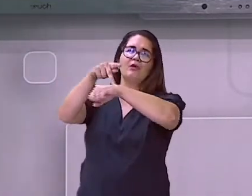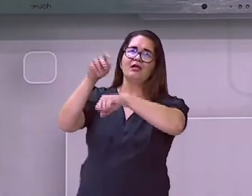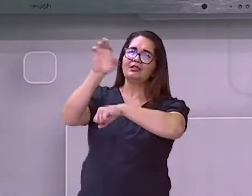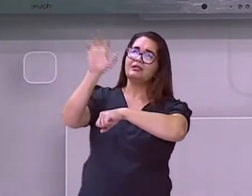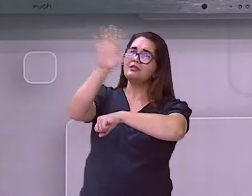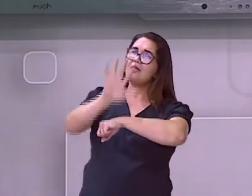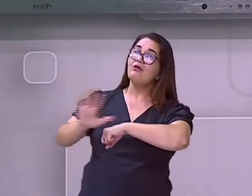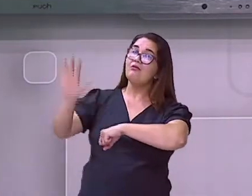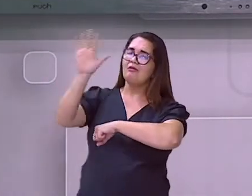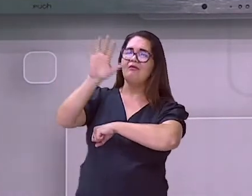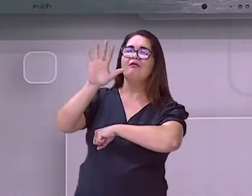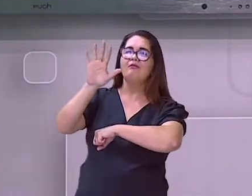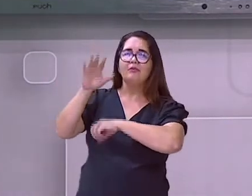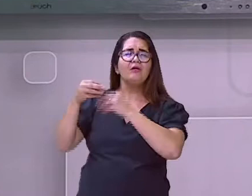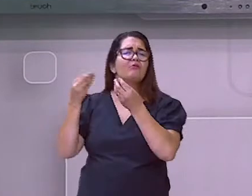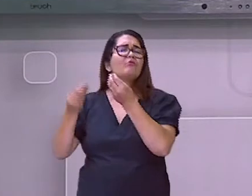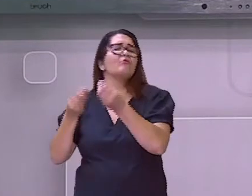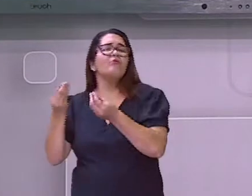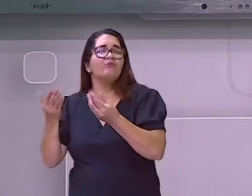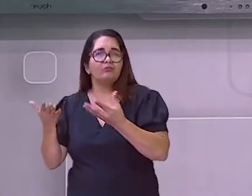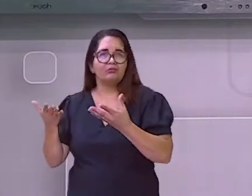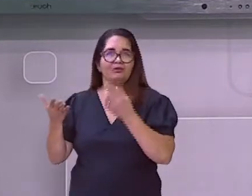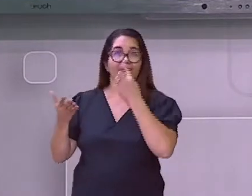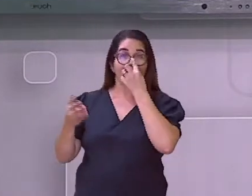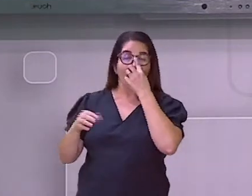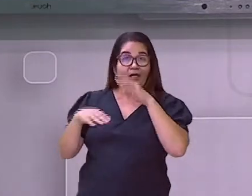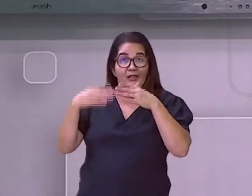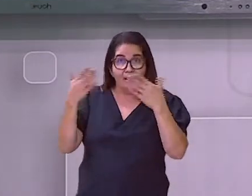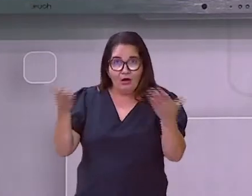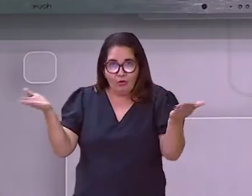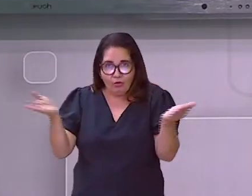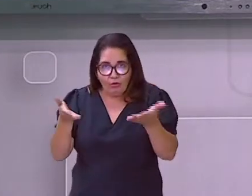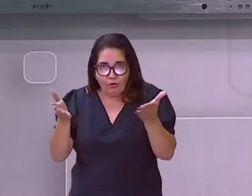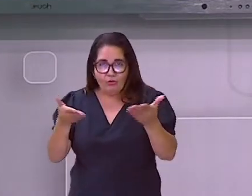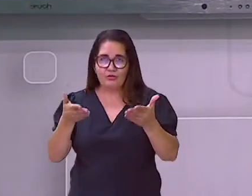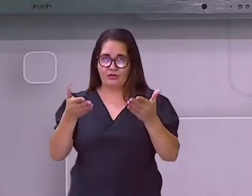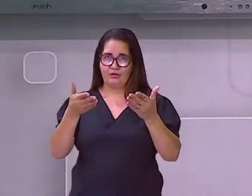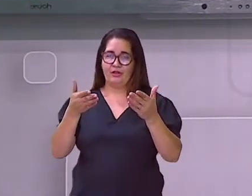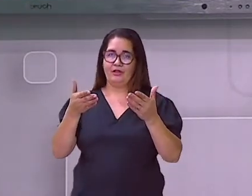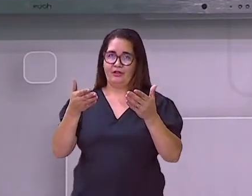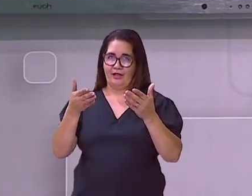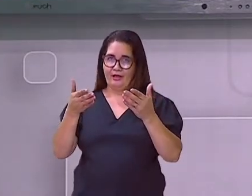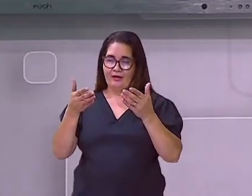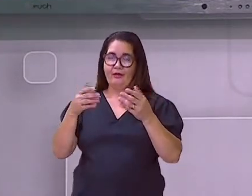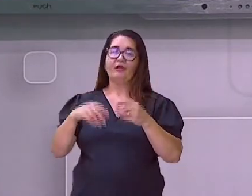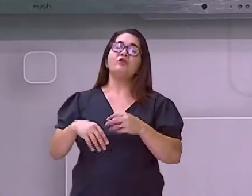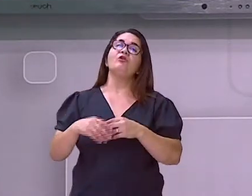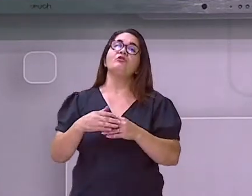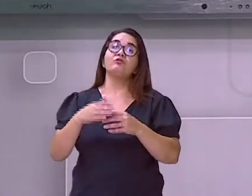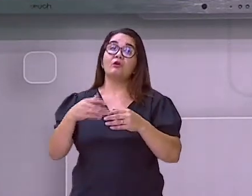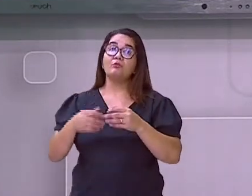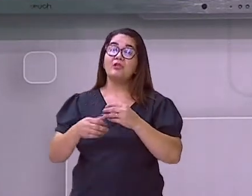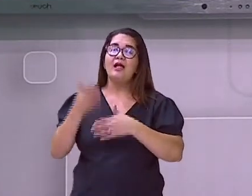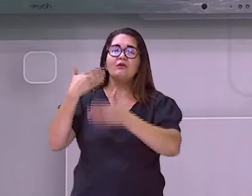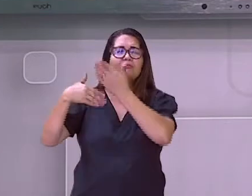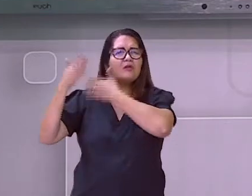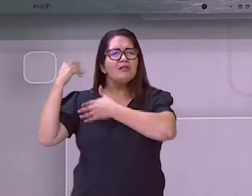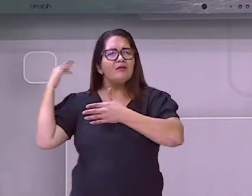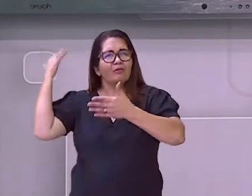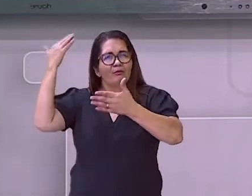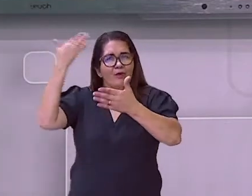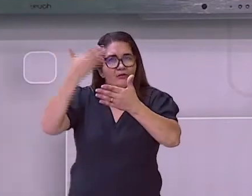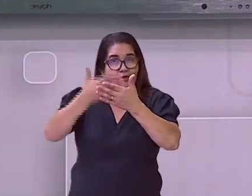que não é bem assim. E nós vamos falar um pouquinho ainda, vamos retomar o assunto